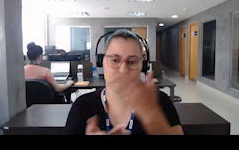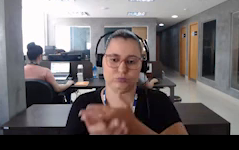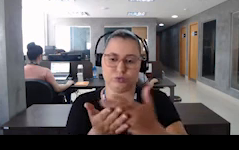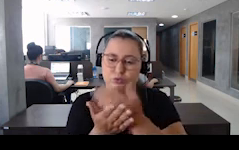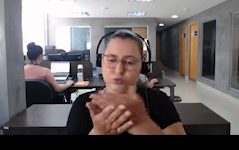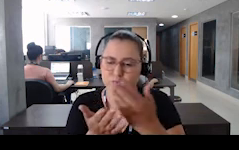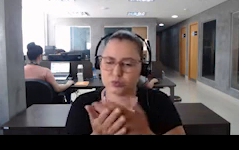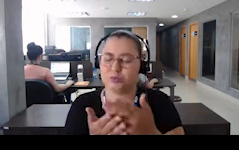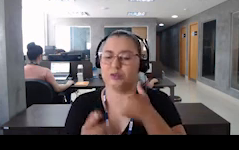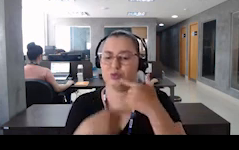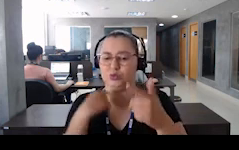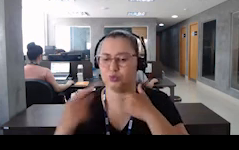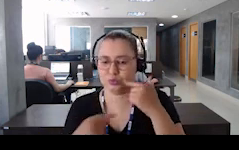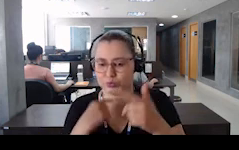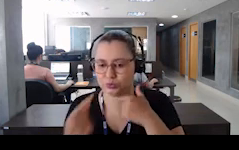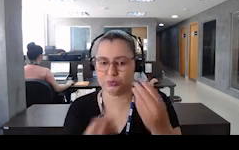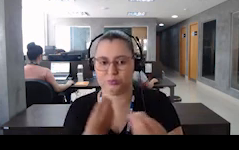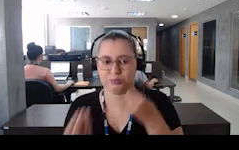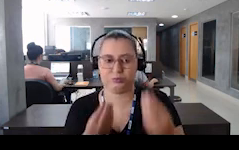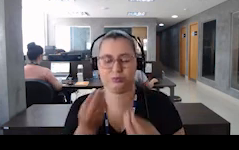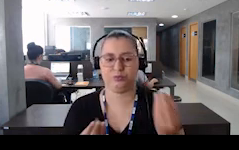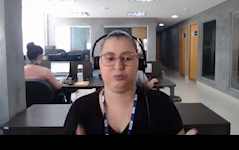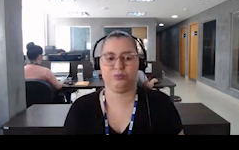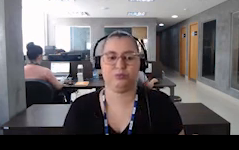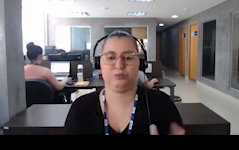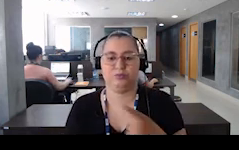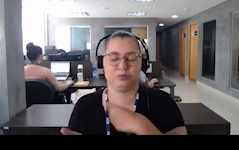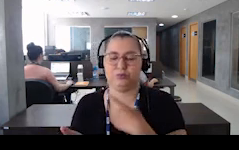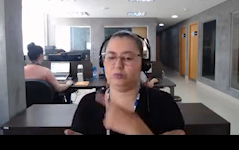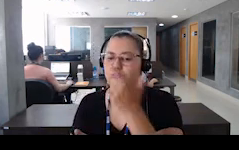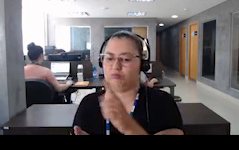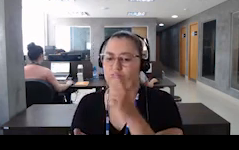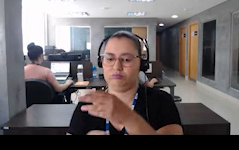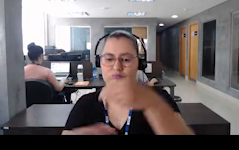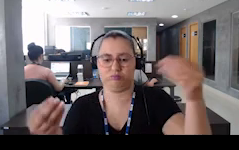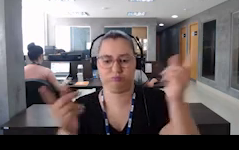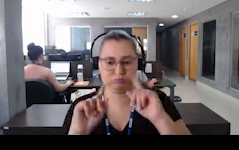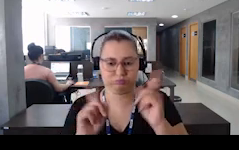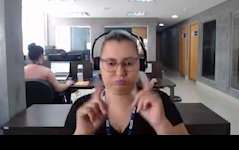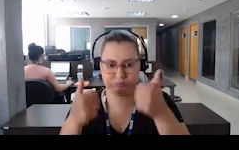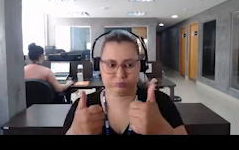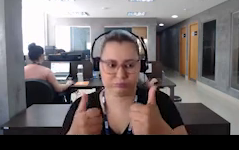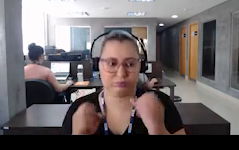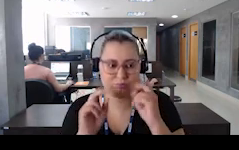comecem a fazer, comecem a tirar dúvidas, porque senão, né, vocês não vão conseguir entregar aí, tudo